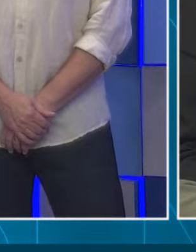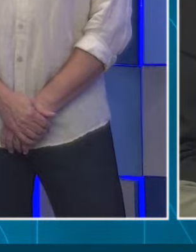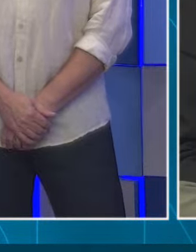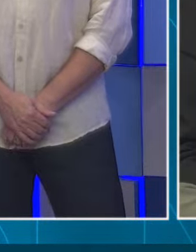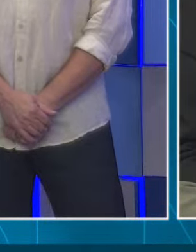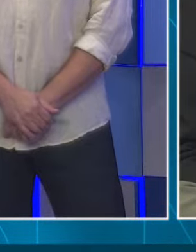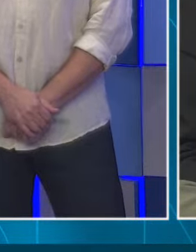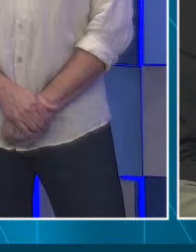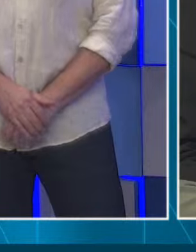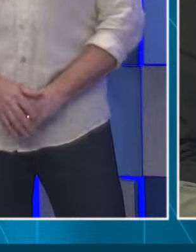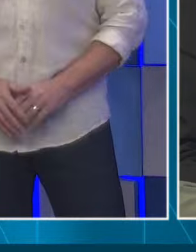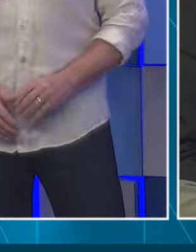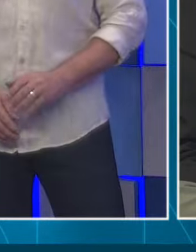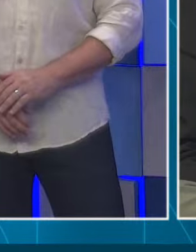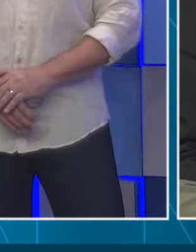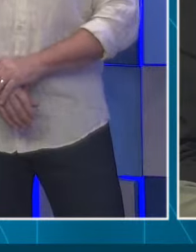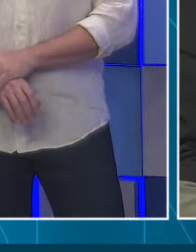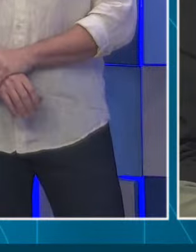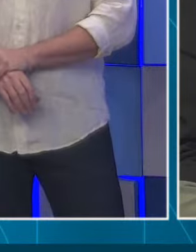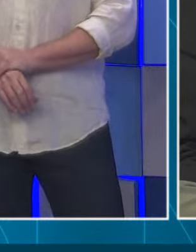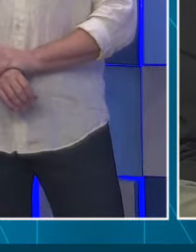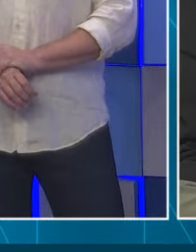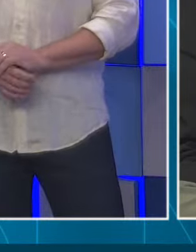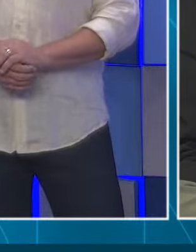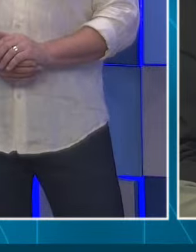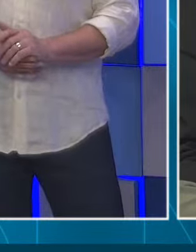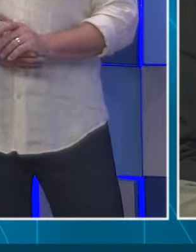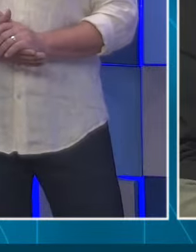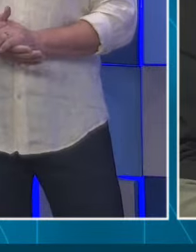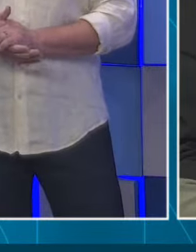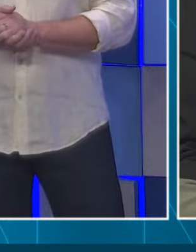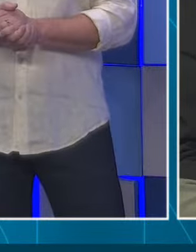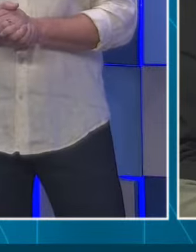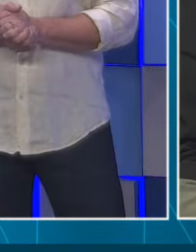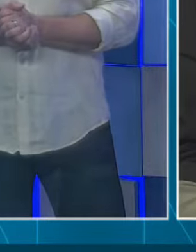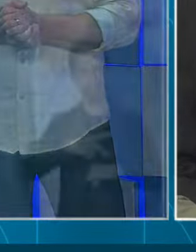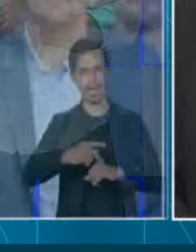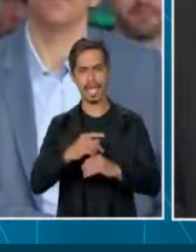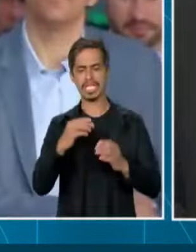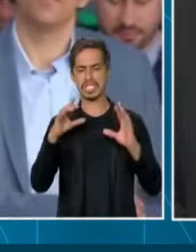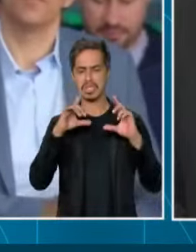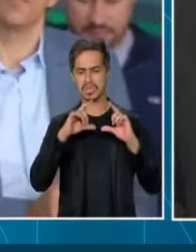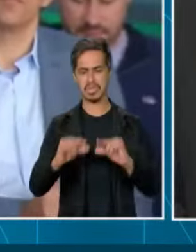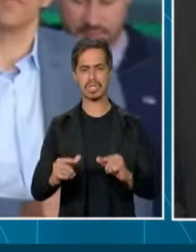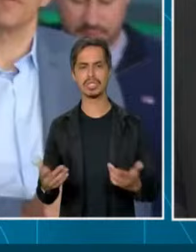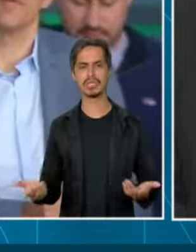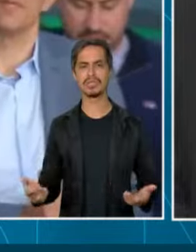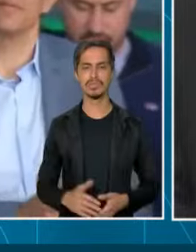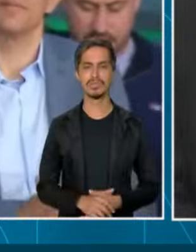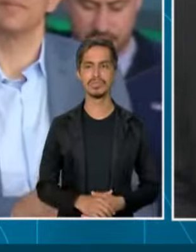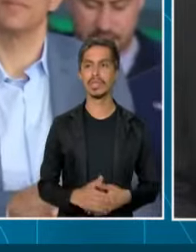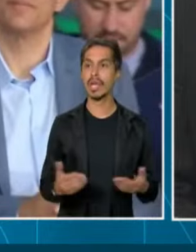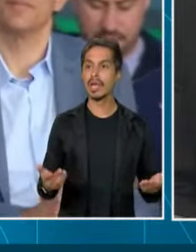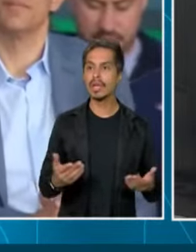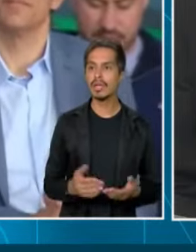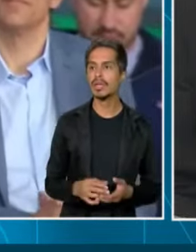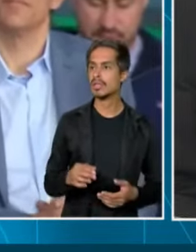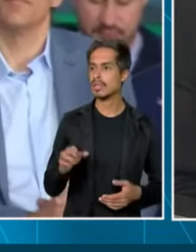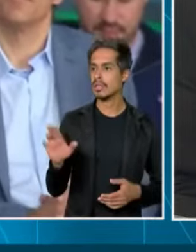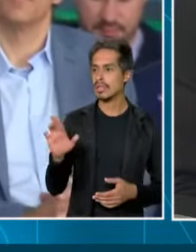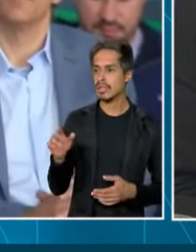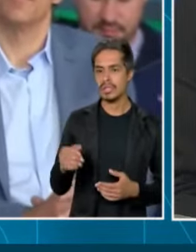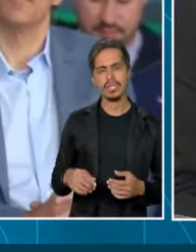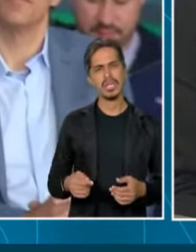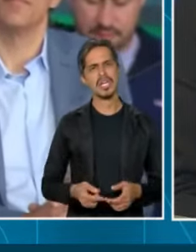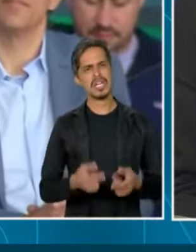juros estão muito altos? 87% dizem que sim, que acham que a carne consumida por mais pobres deve ser isenta de impostos, 84%